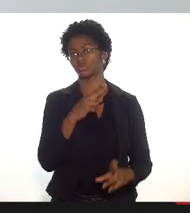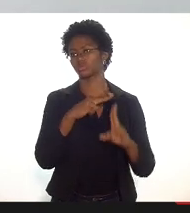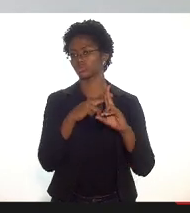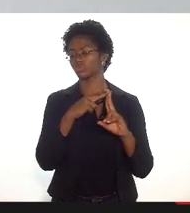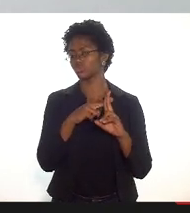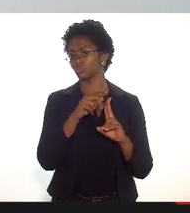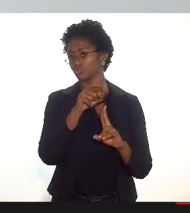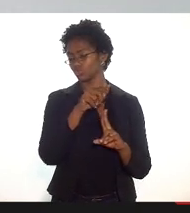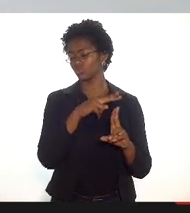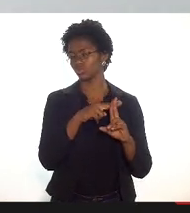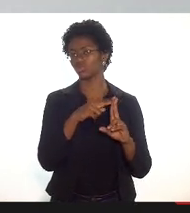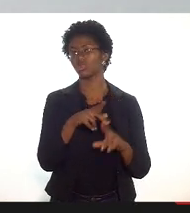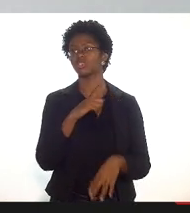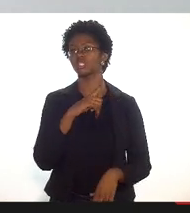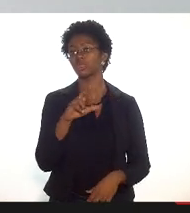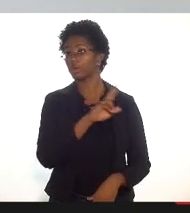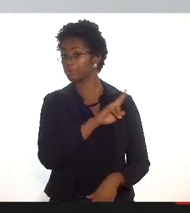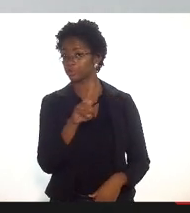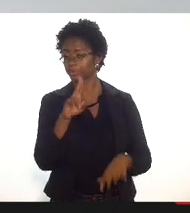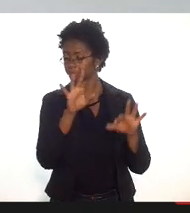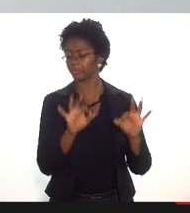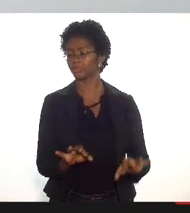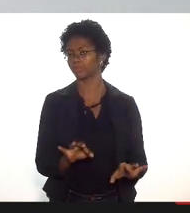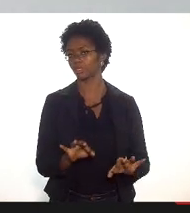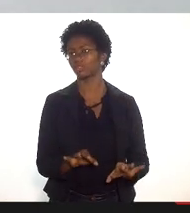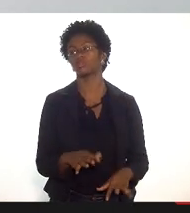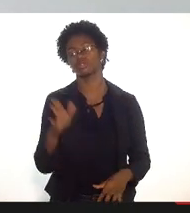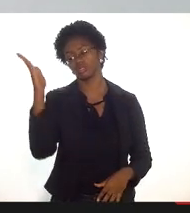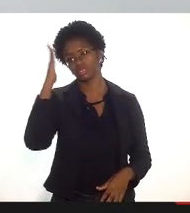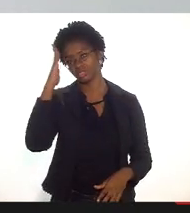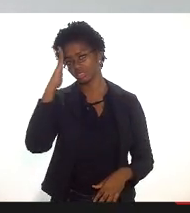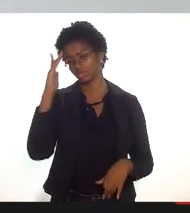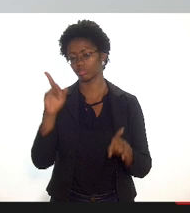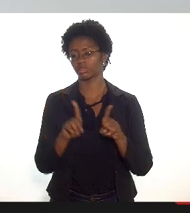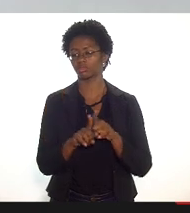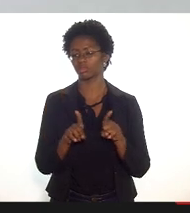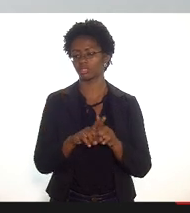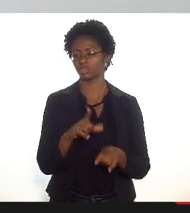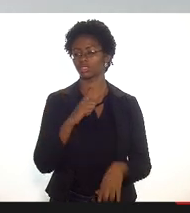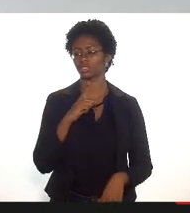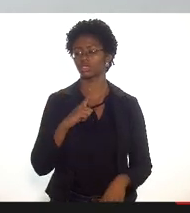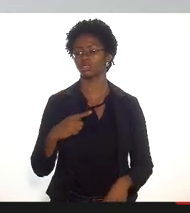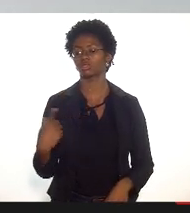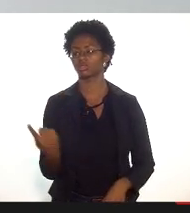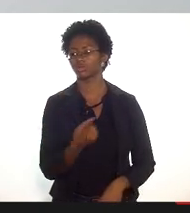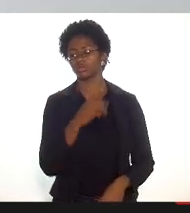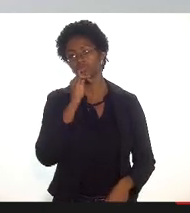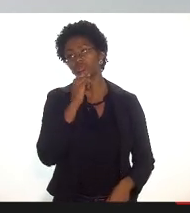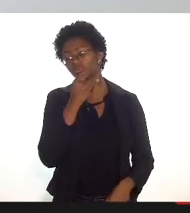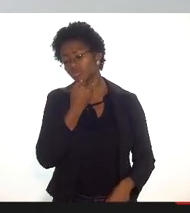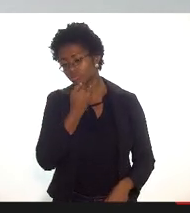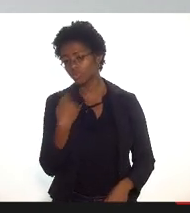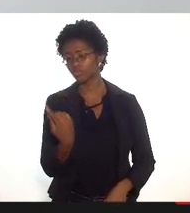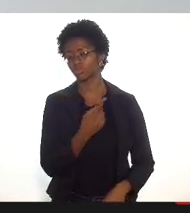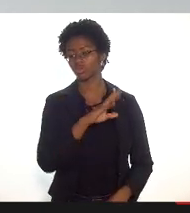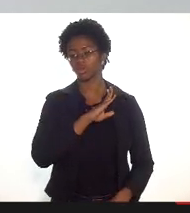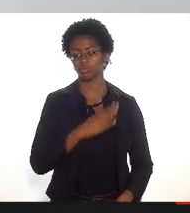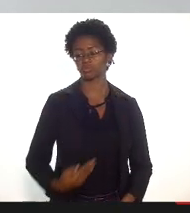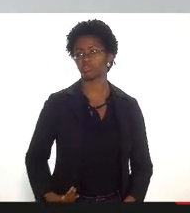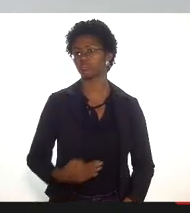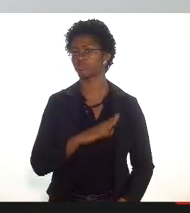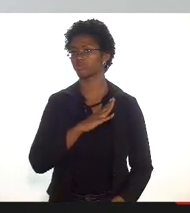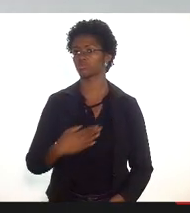tem nome e sobrenome, a gente tem aí os nossos, infelizmente, os nossos governantes que